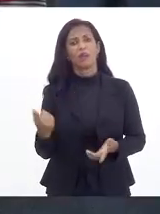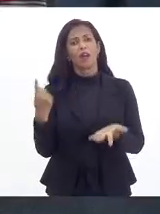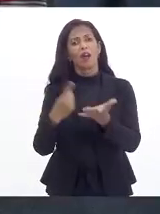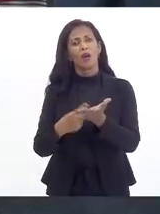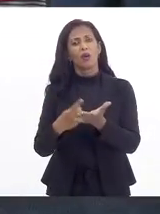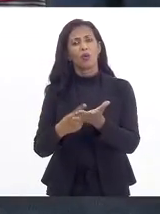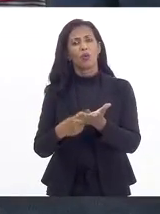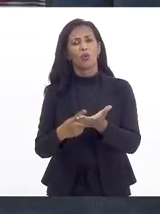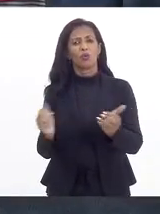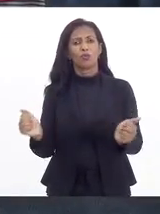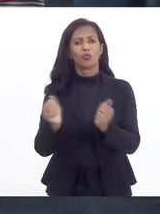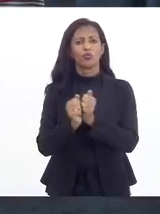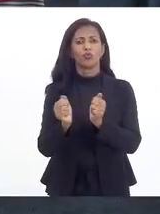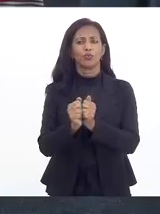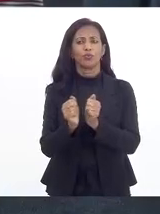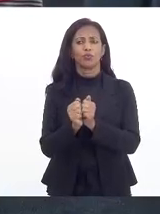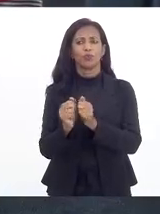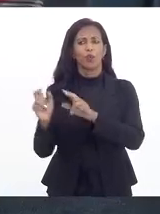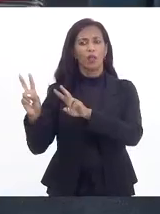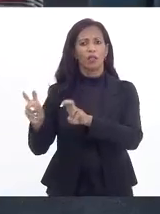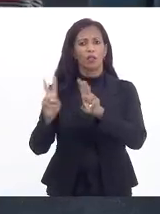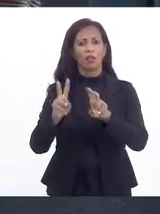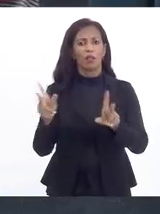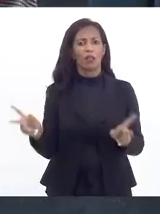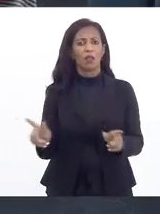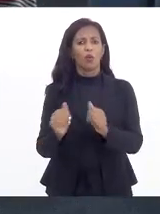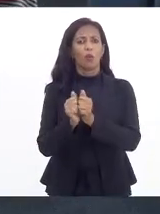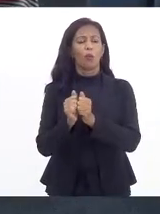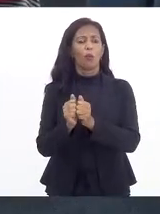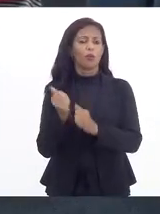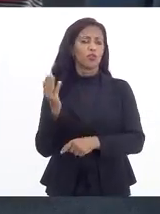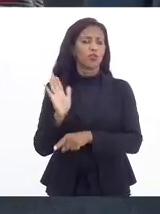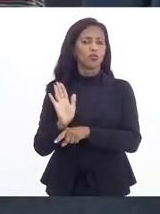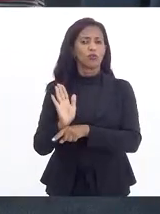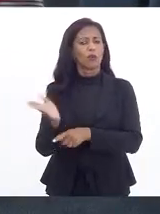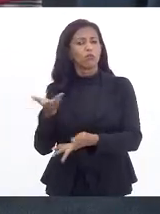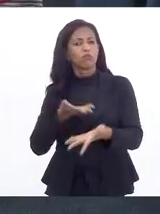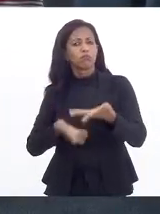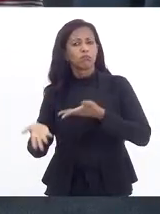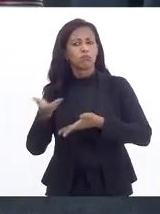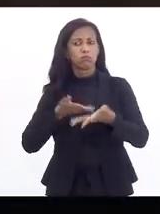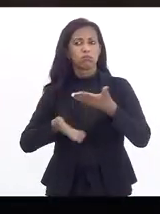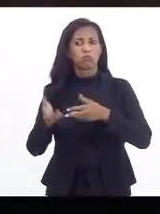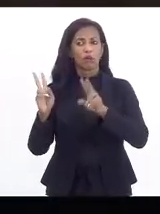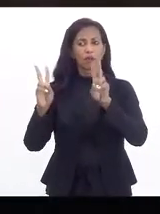acordo com o deputado Dionísio, porque acredito que pode ajudar, inclusive, no